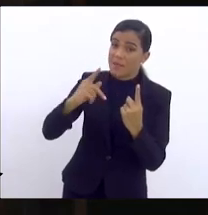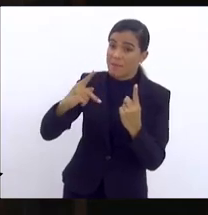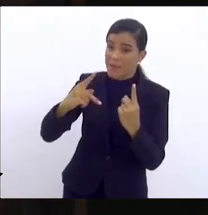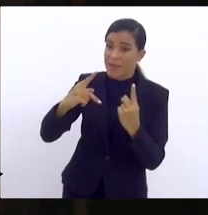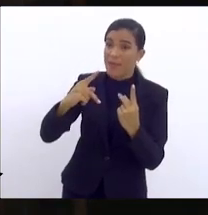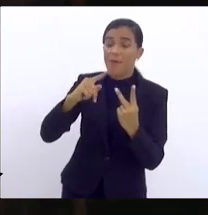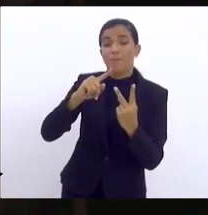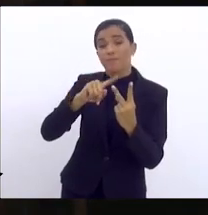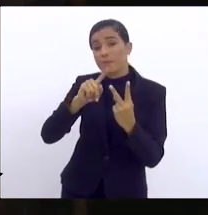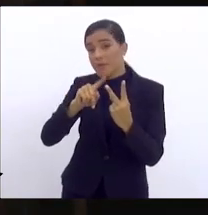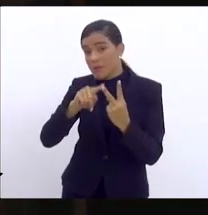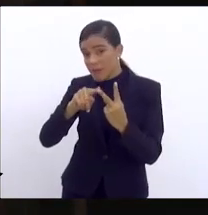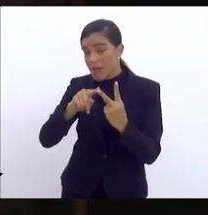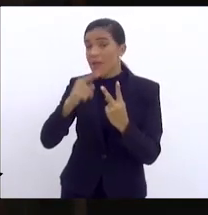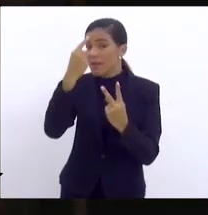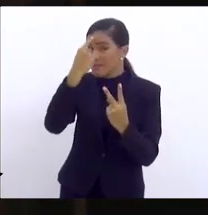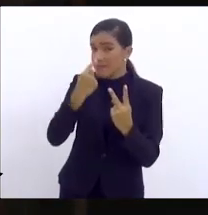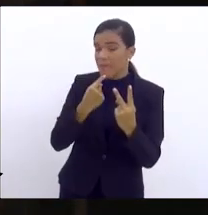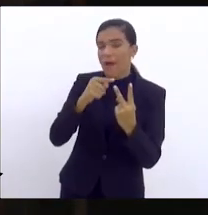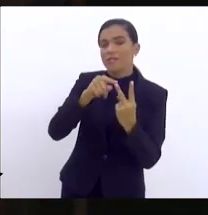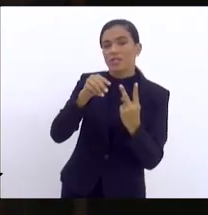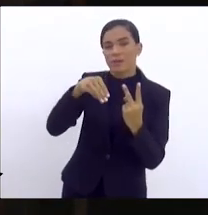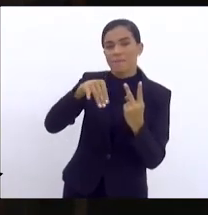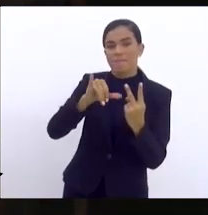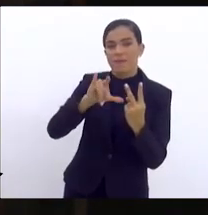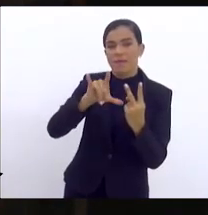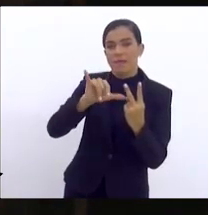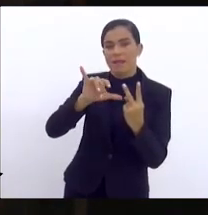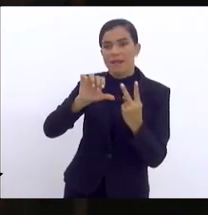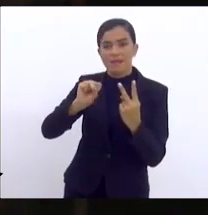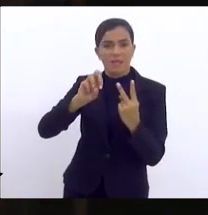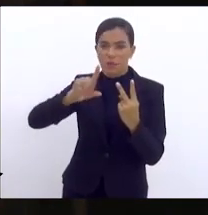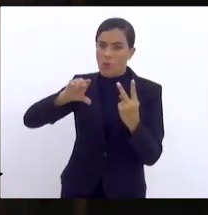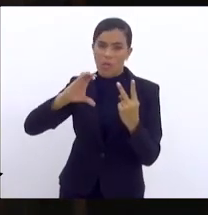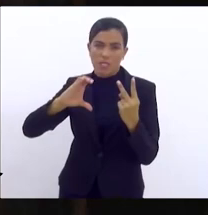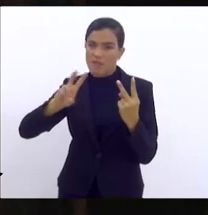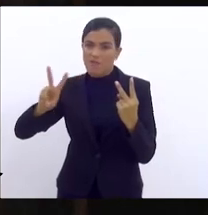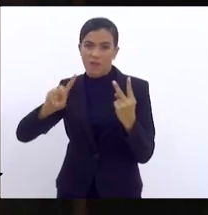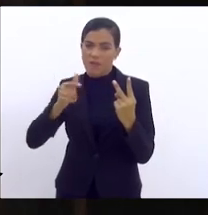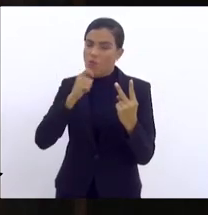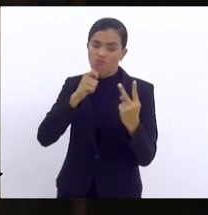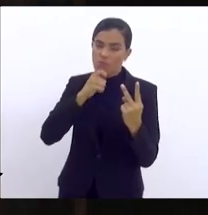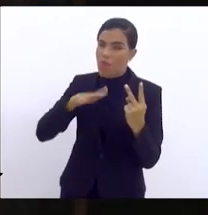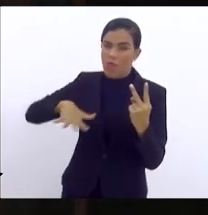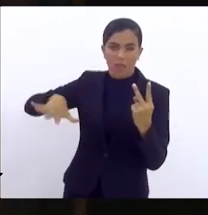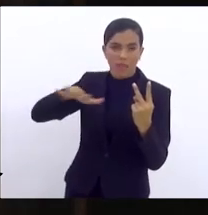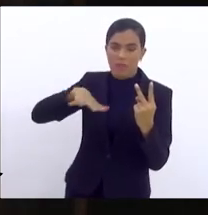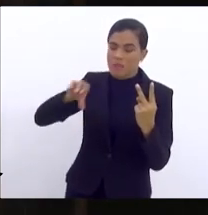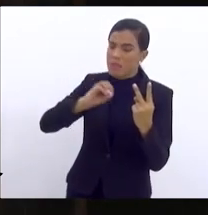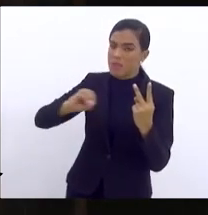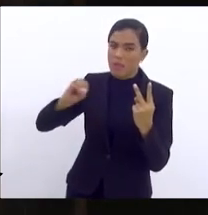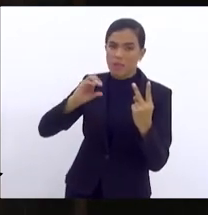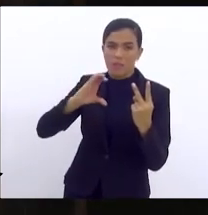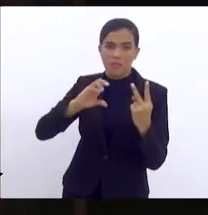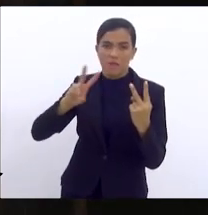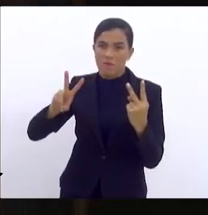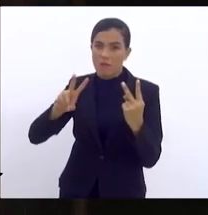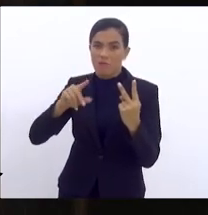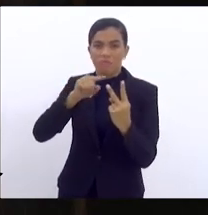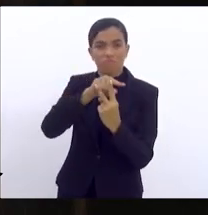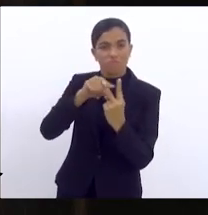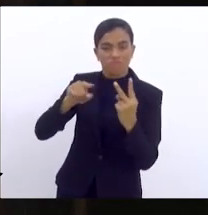grupo do sonrão e o segundo bonde é da milícia não era Comando Vermelho não ali não atua Comando Vermelho é milícia e TCP